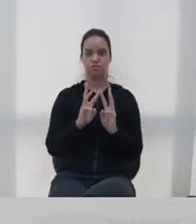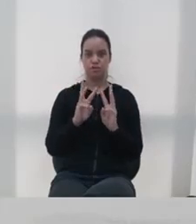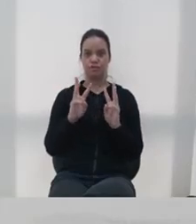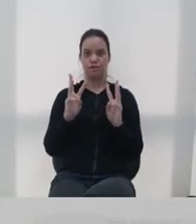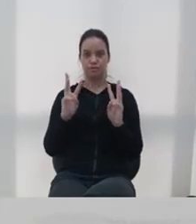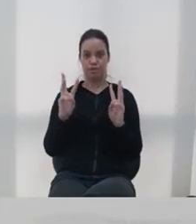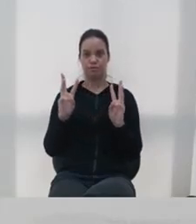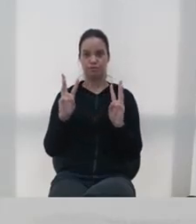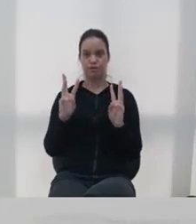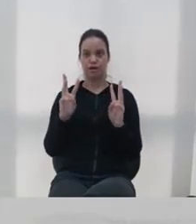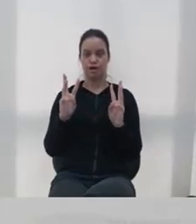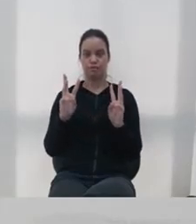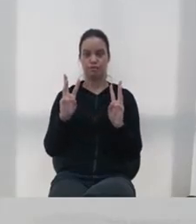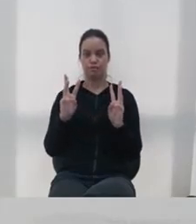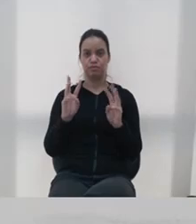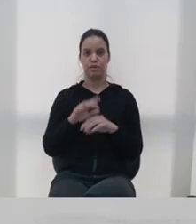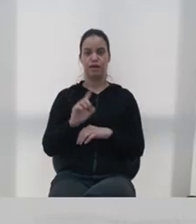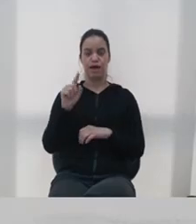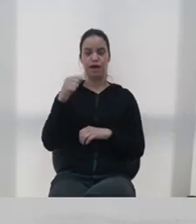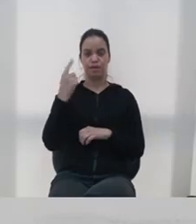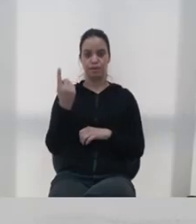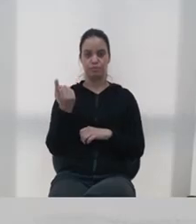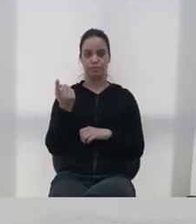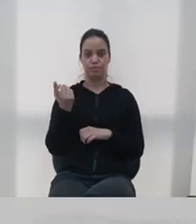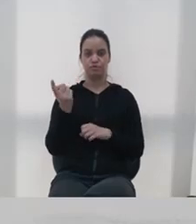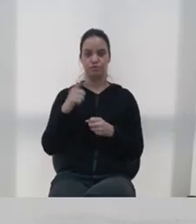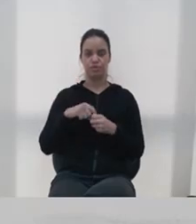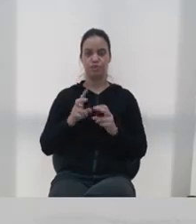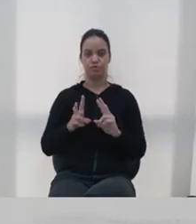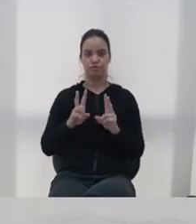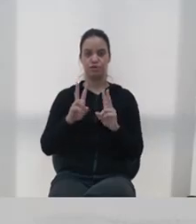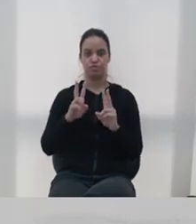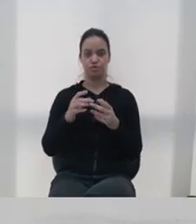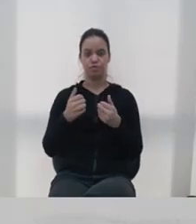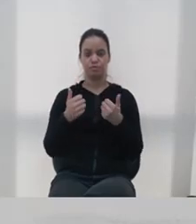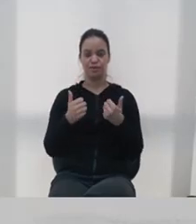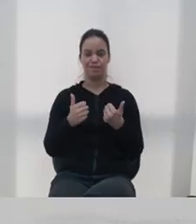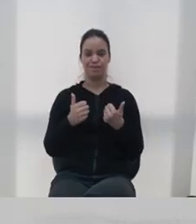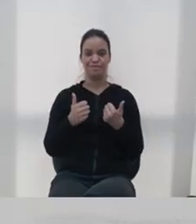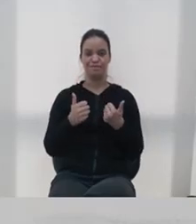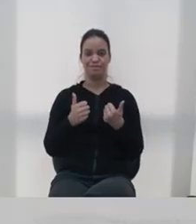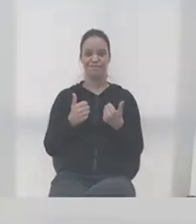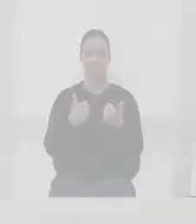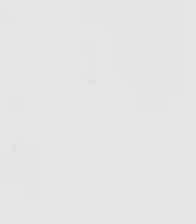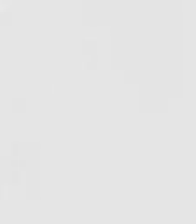participação virtual, e nós retornamos na sequência com a sessão do Conselho Superior.